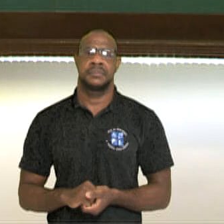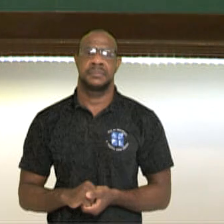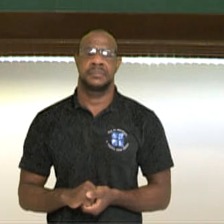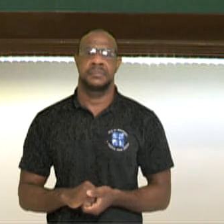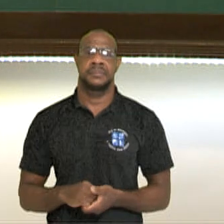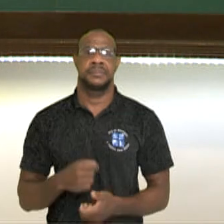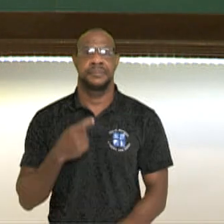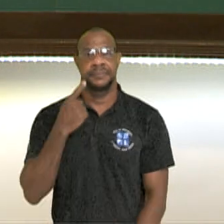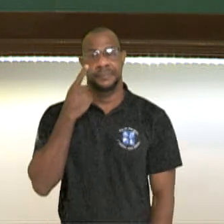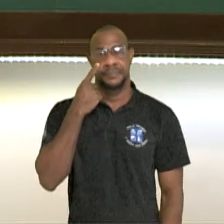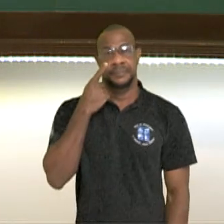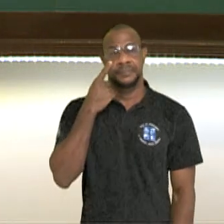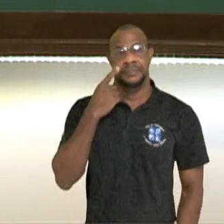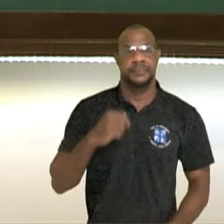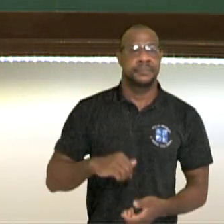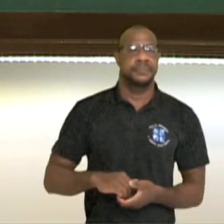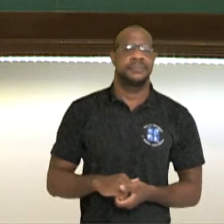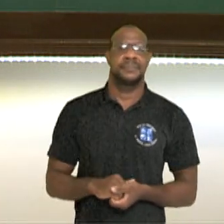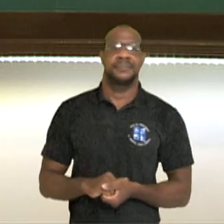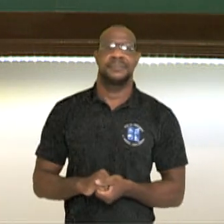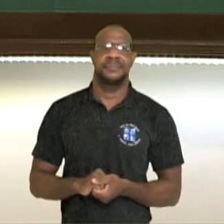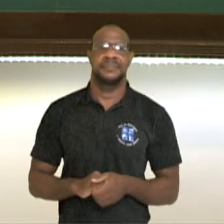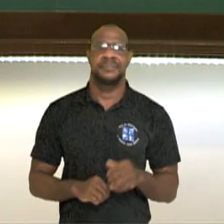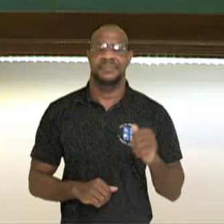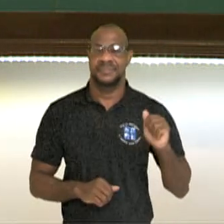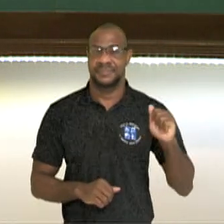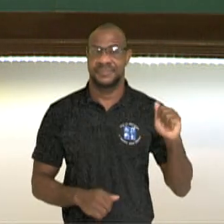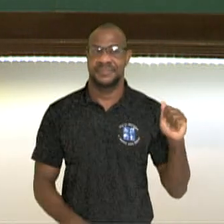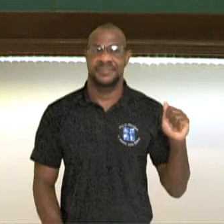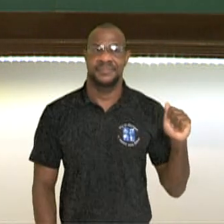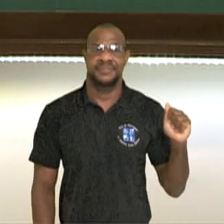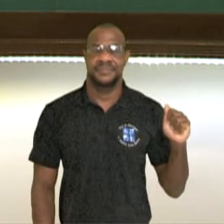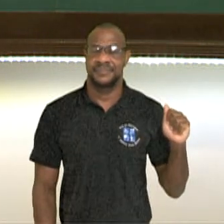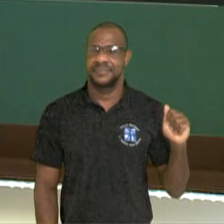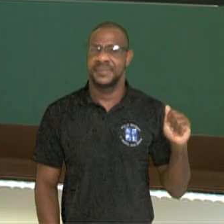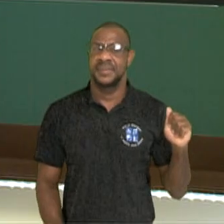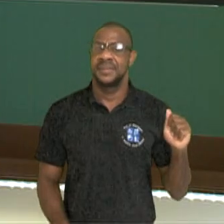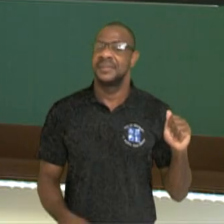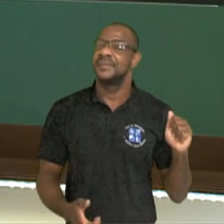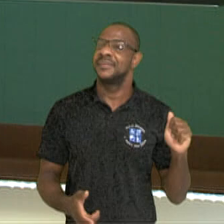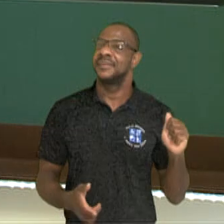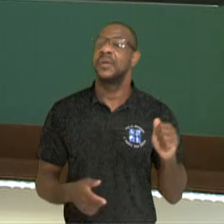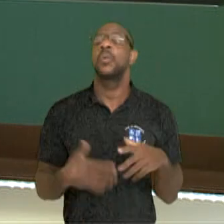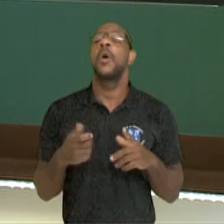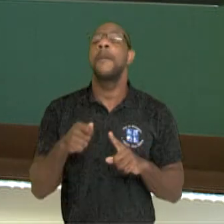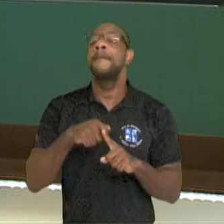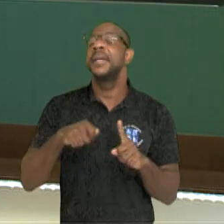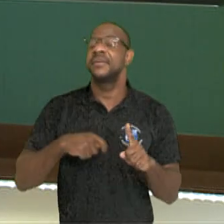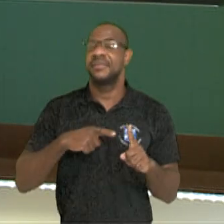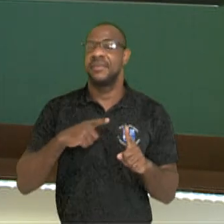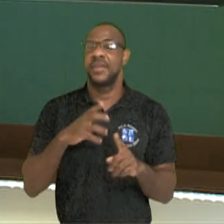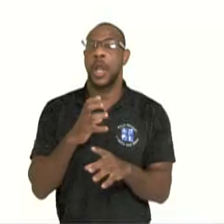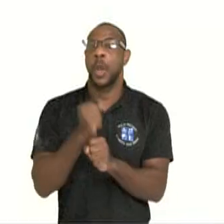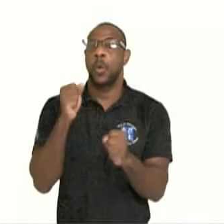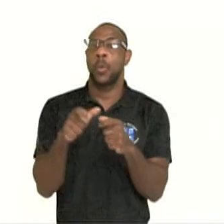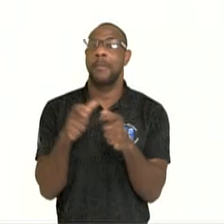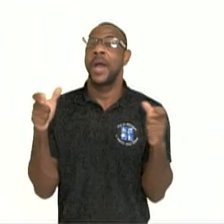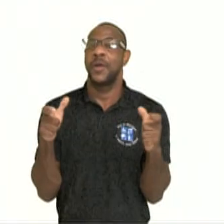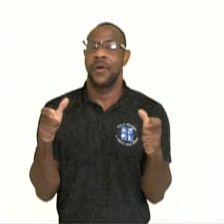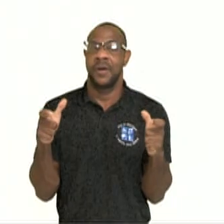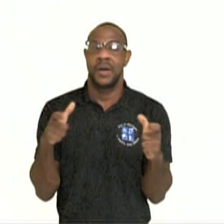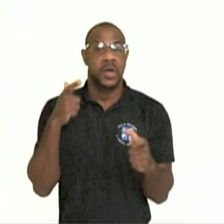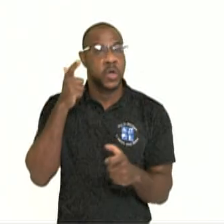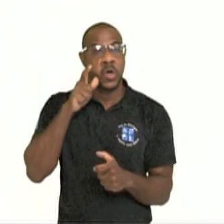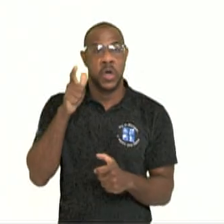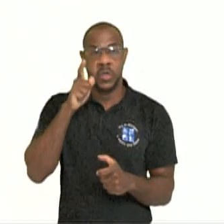Vamos lá então, na letra A, em que mês a empresa obteve maior lucro? Olha lá, lucro acima